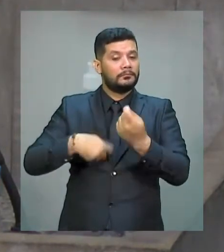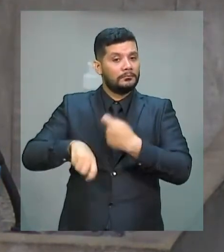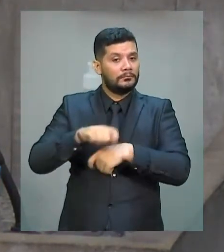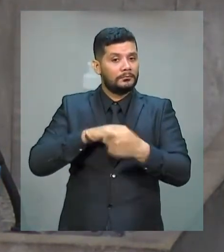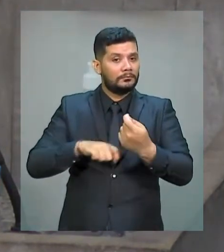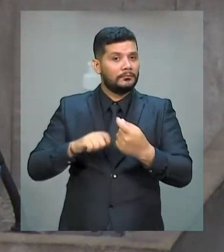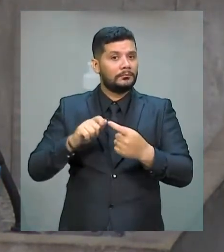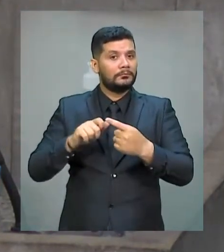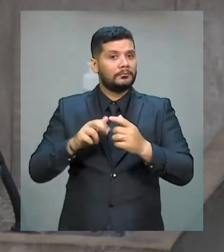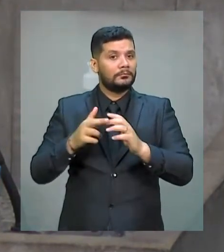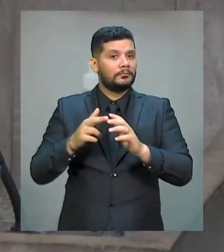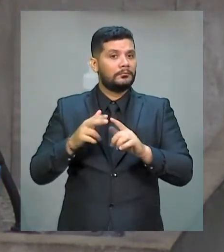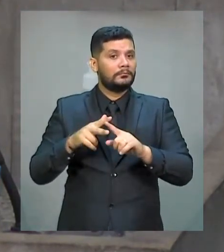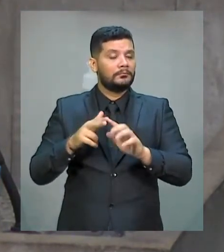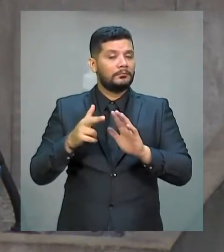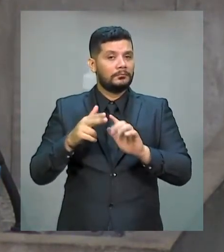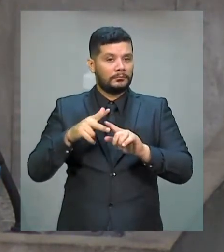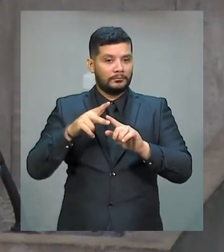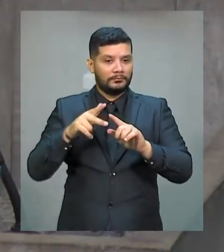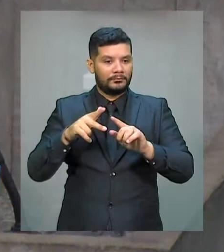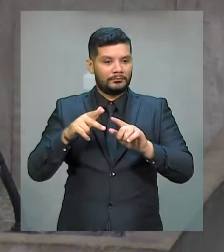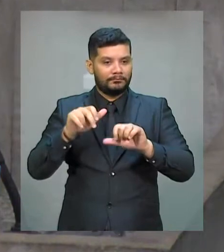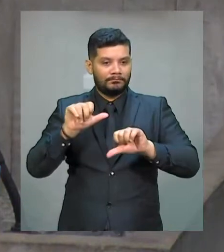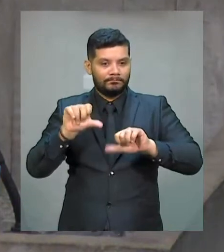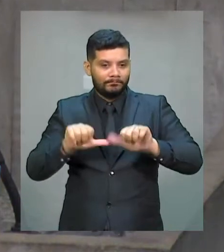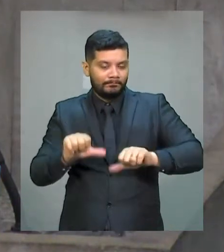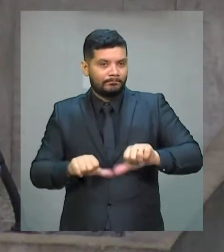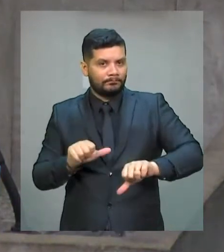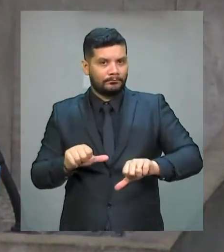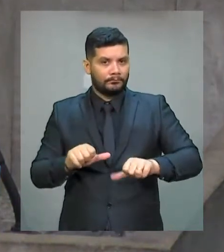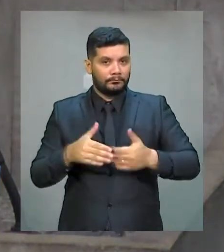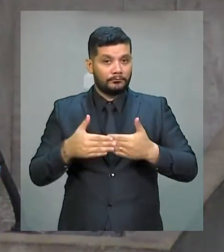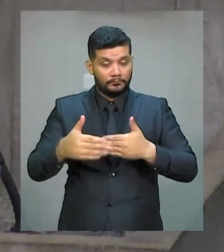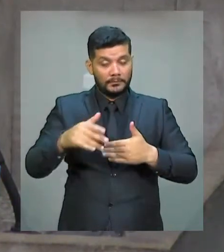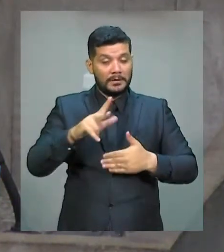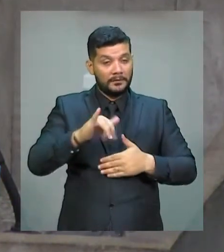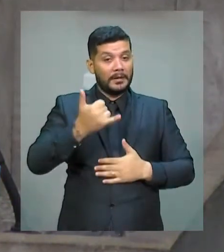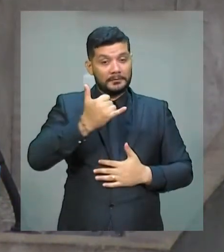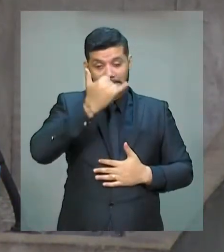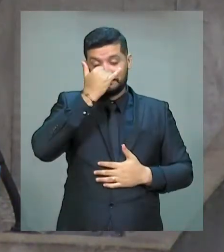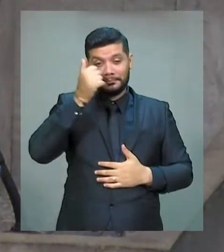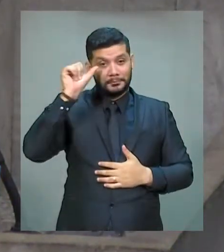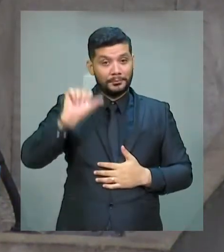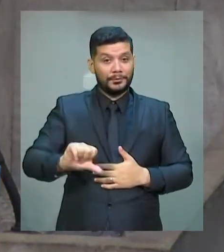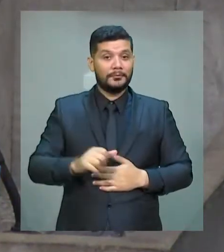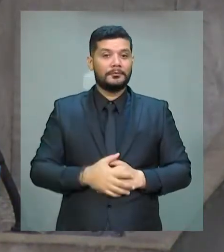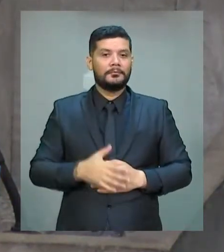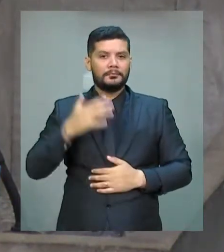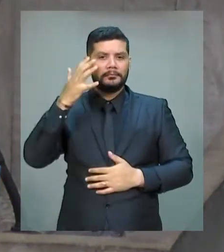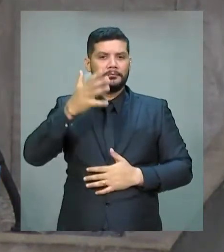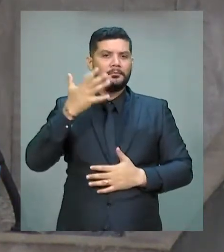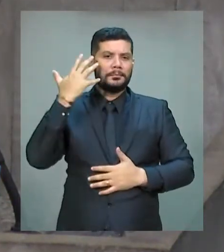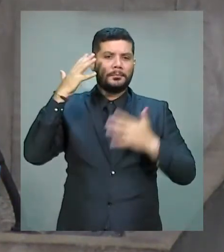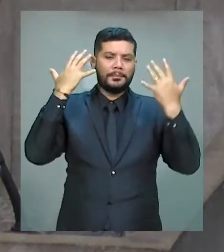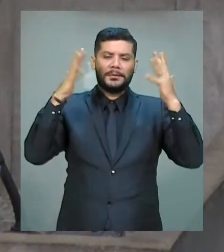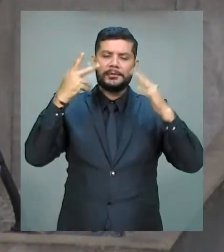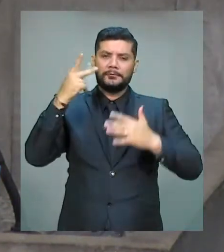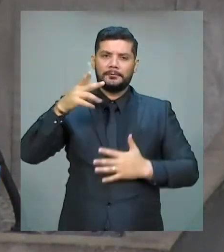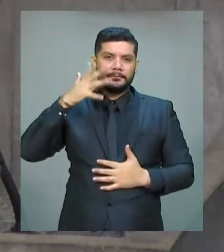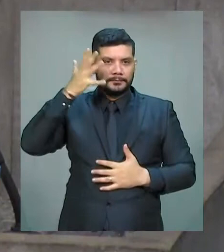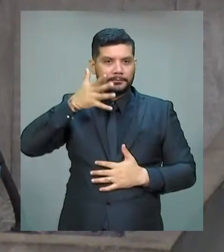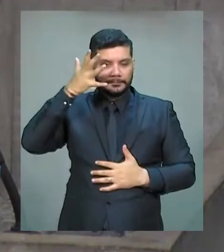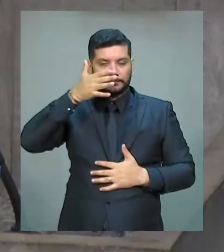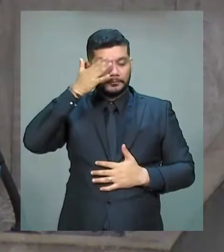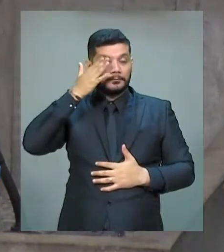ser catastrófica a colheita dessa reforma. Parabéns pelo seu pronunciamento. Embora,